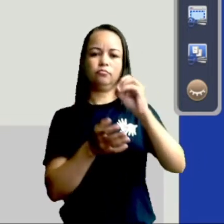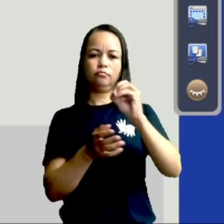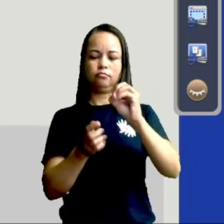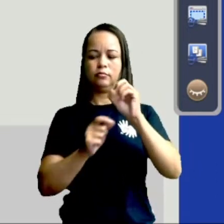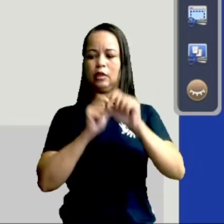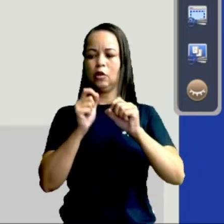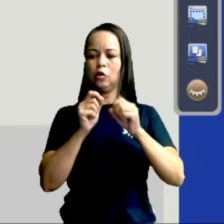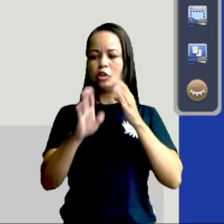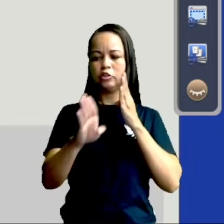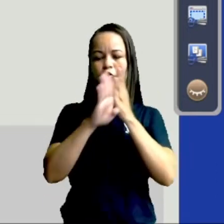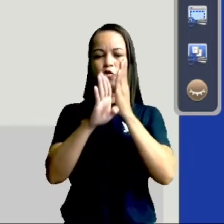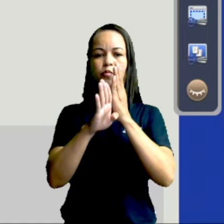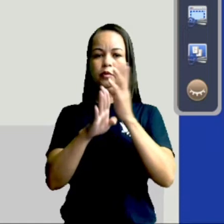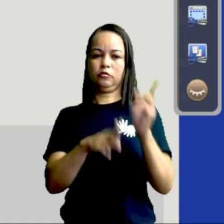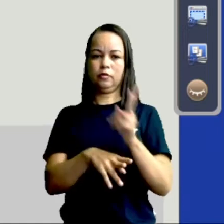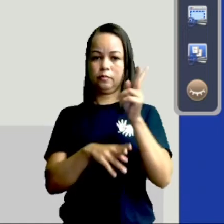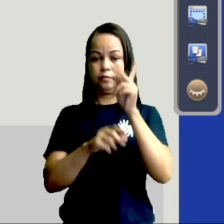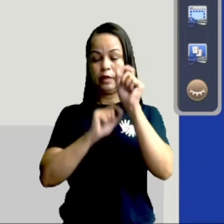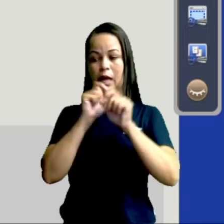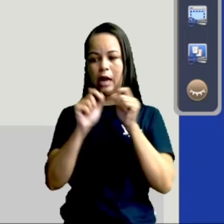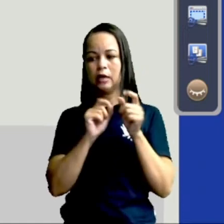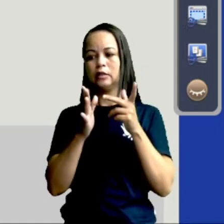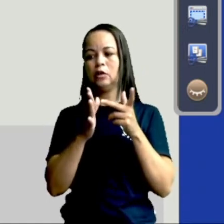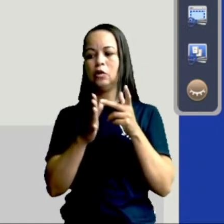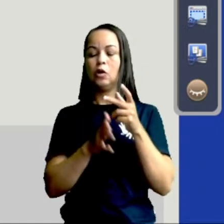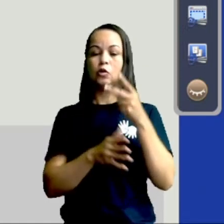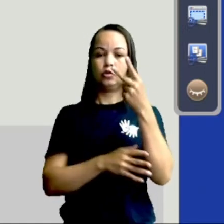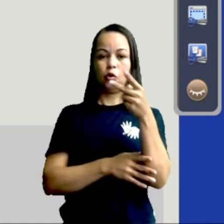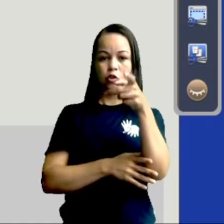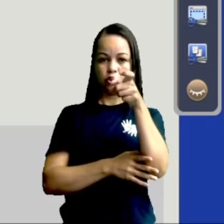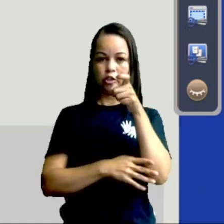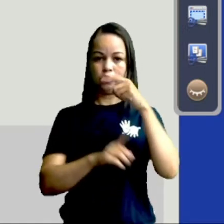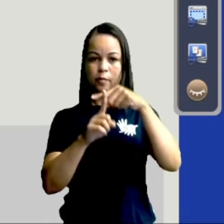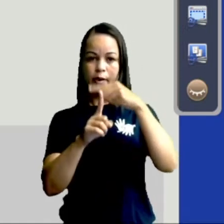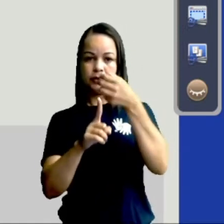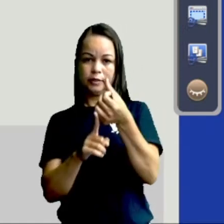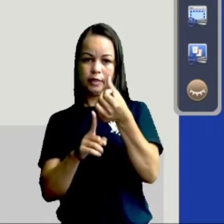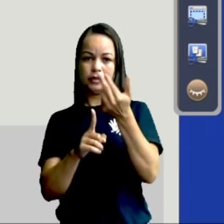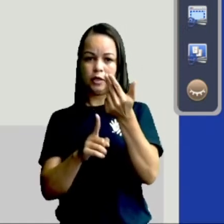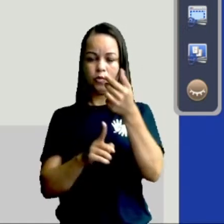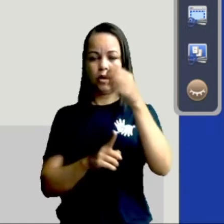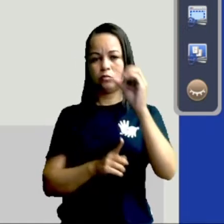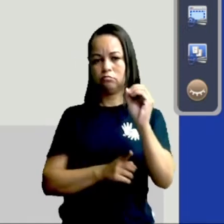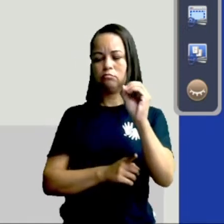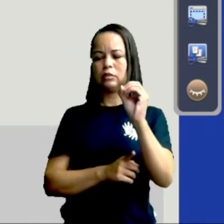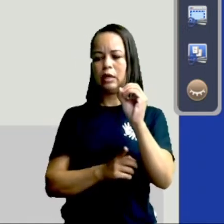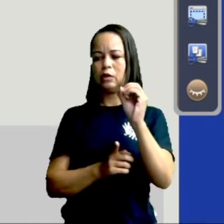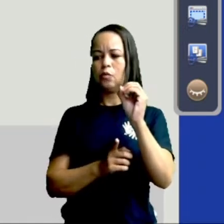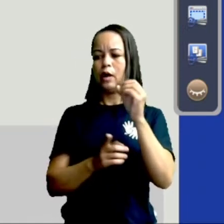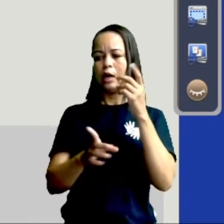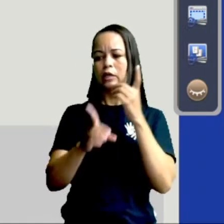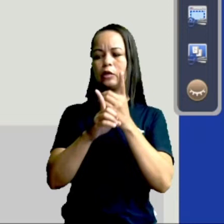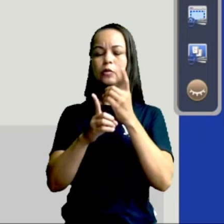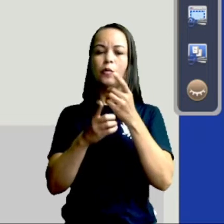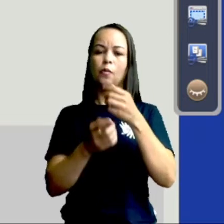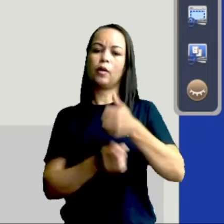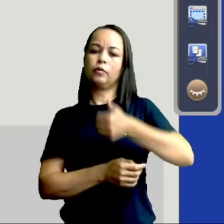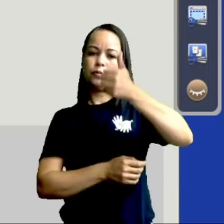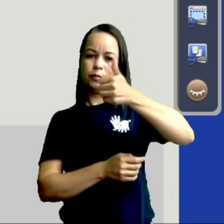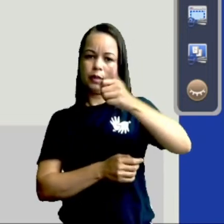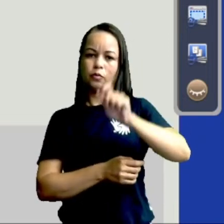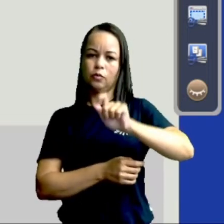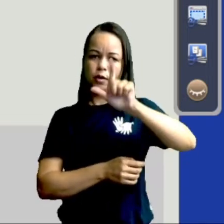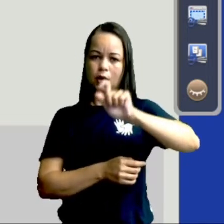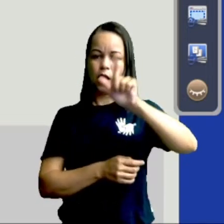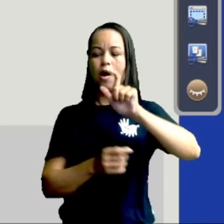ou então 2x mais 6 vale zero. E quando a gente iguala isso aqui a zero, a gente chega numa equação do primeiro grau, tá